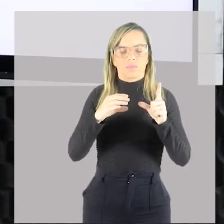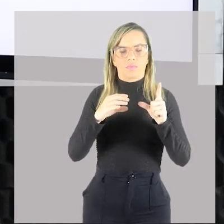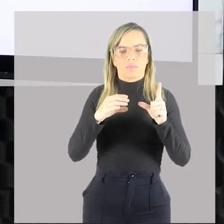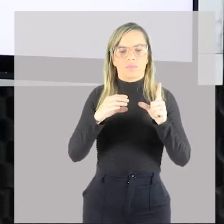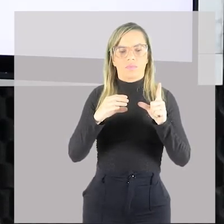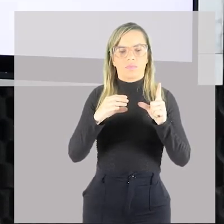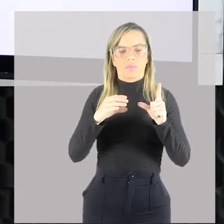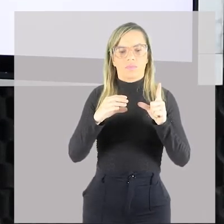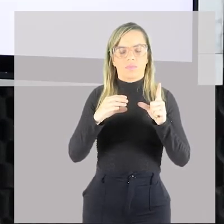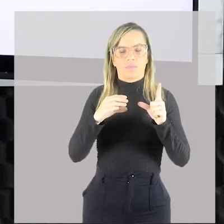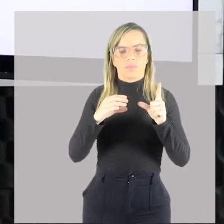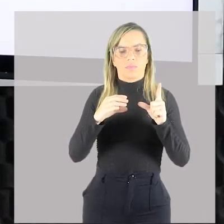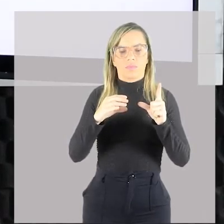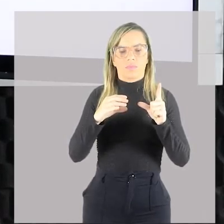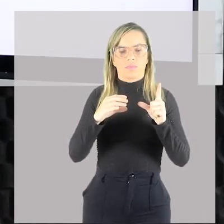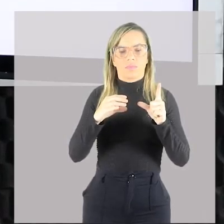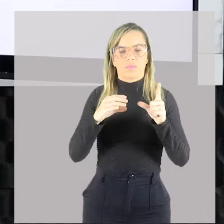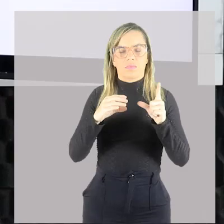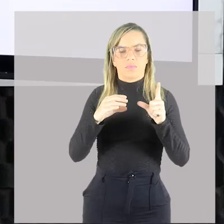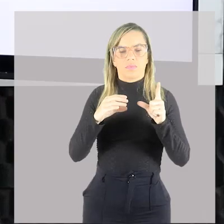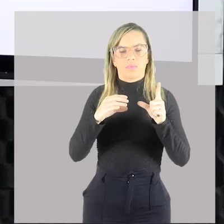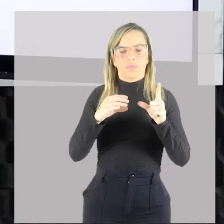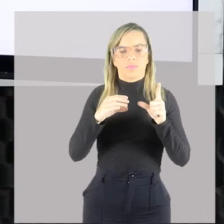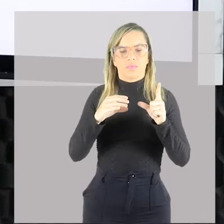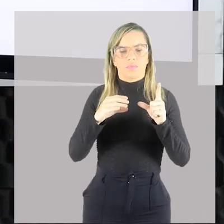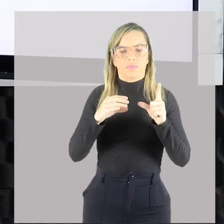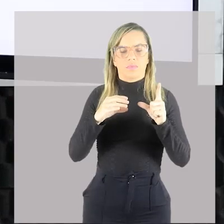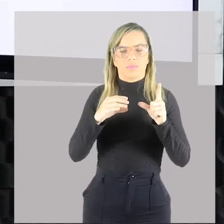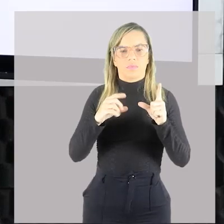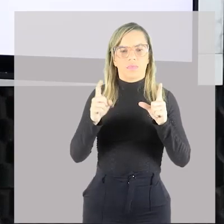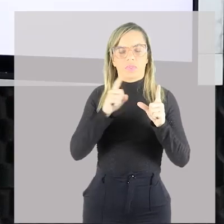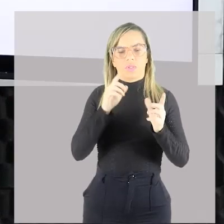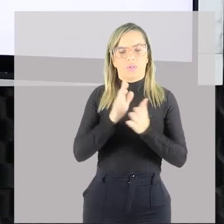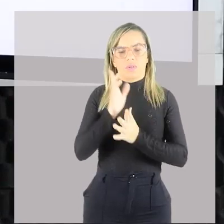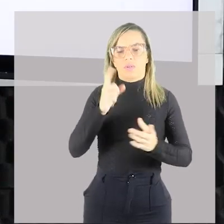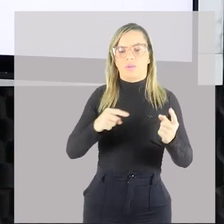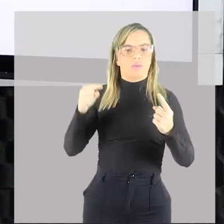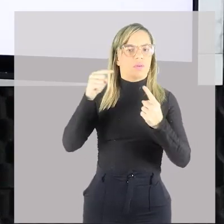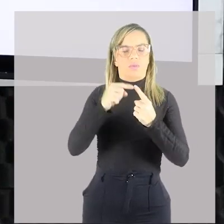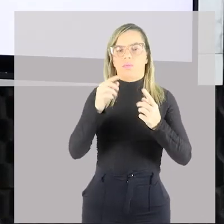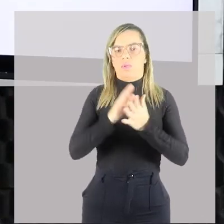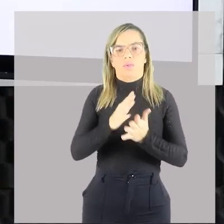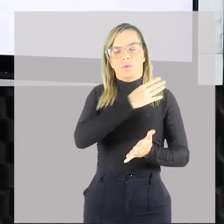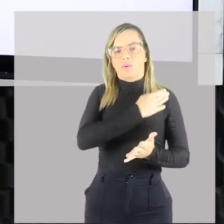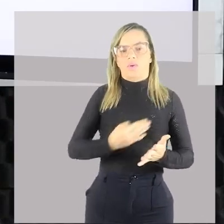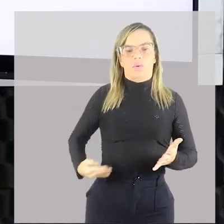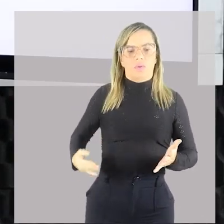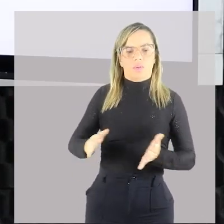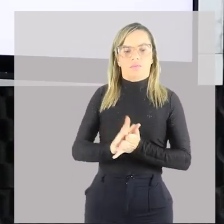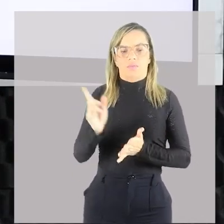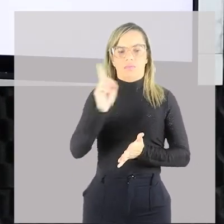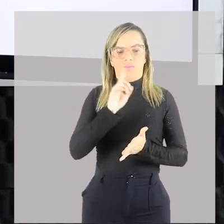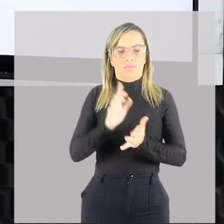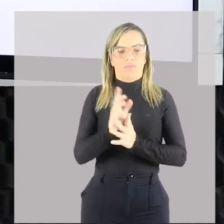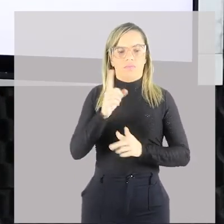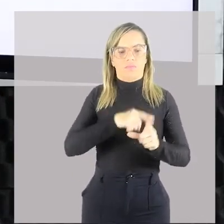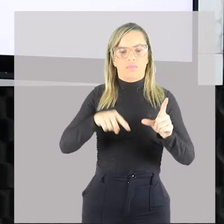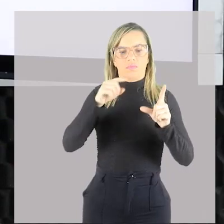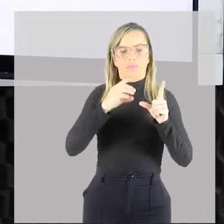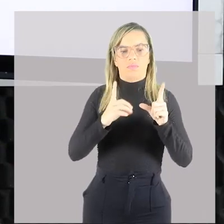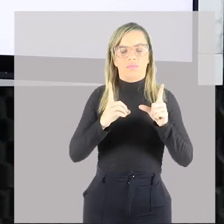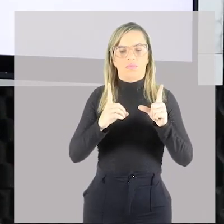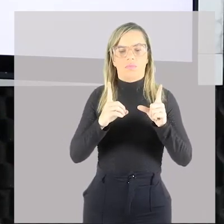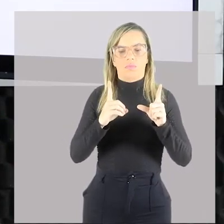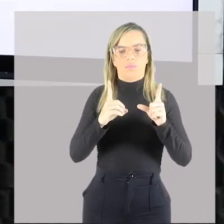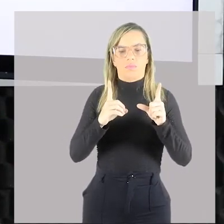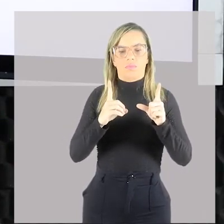de realização de isonomia. Não é este o objetivo do Estado. A guerra de todos contra todos surge com o